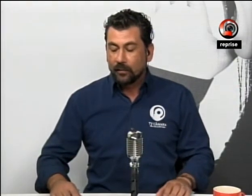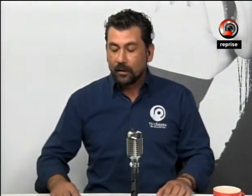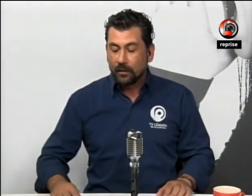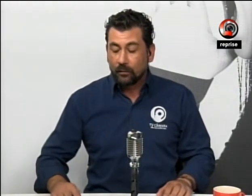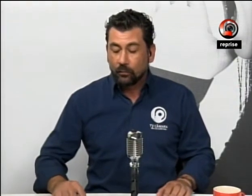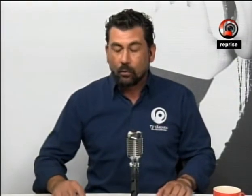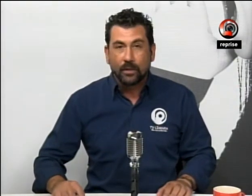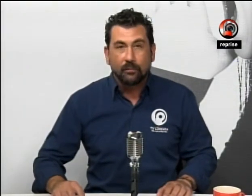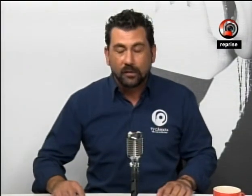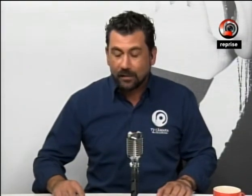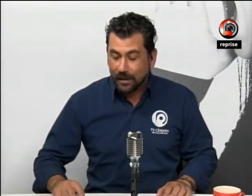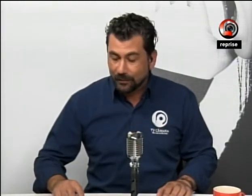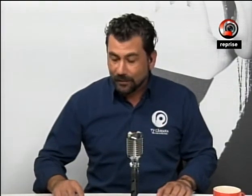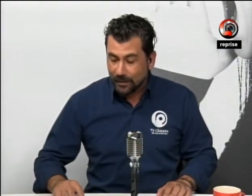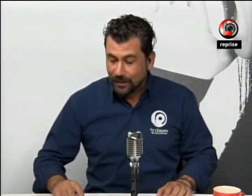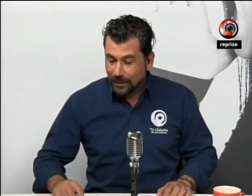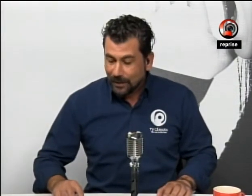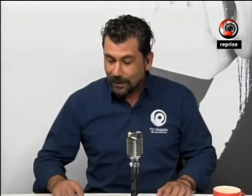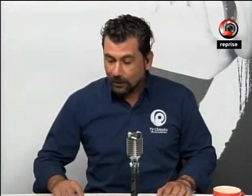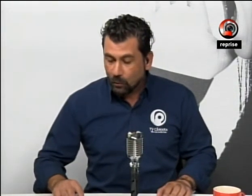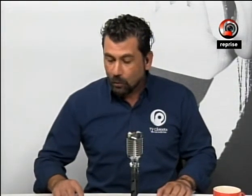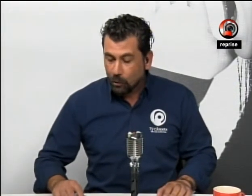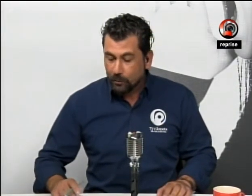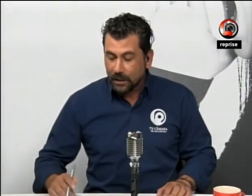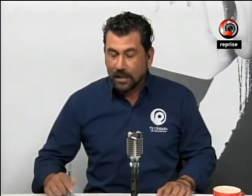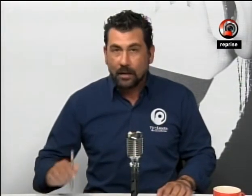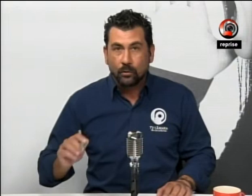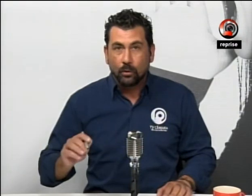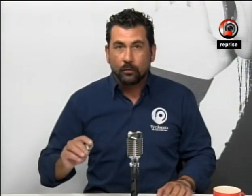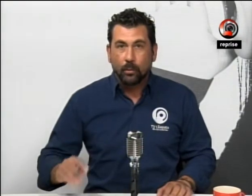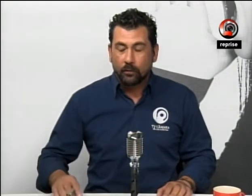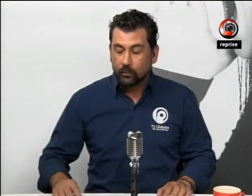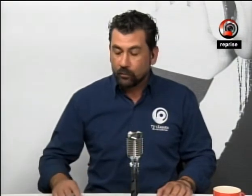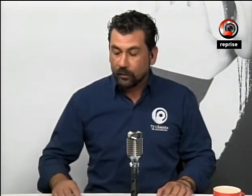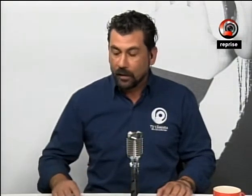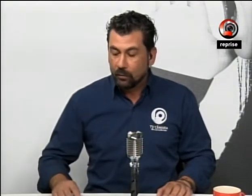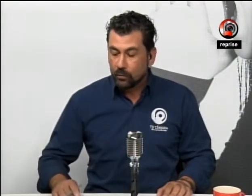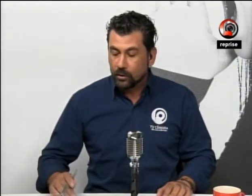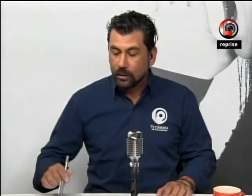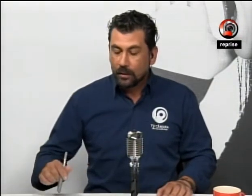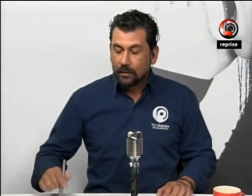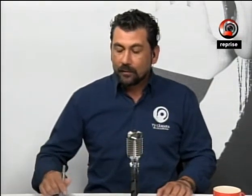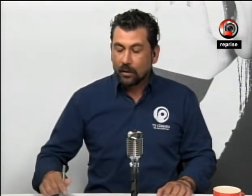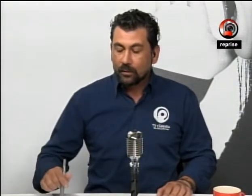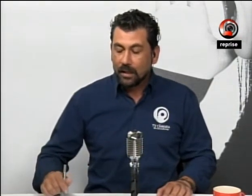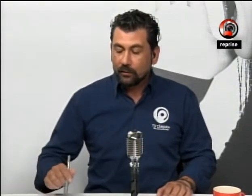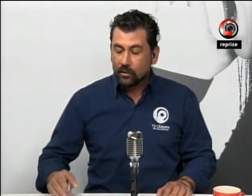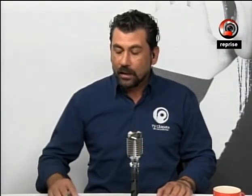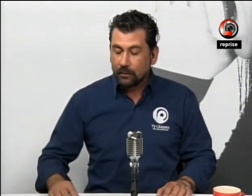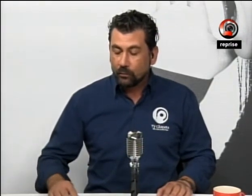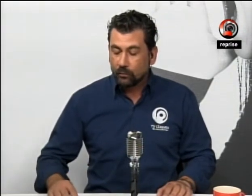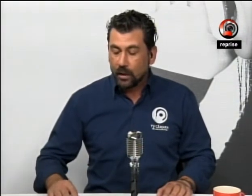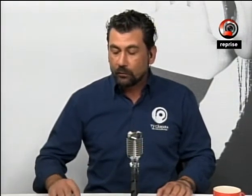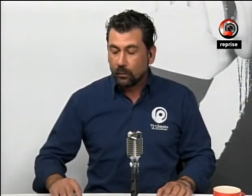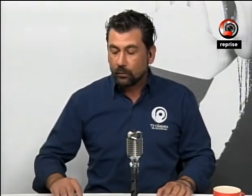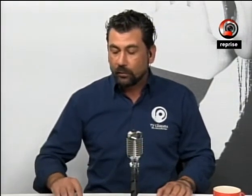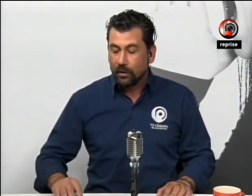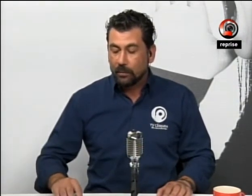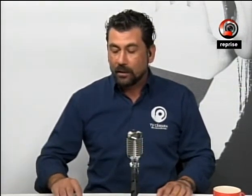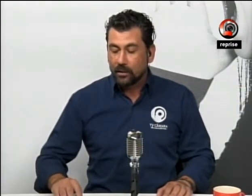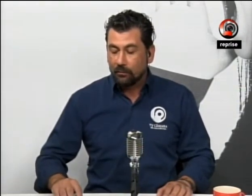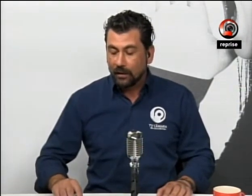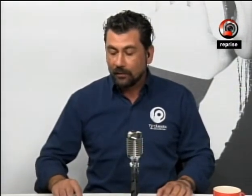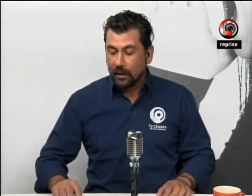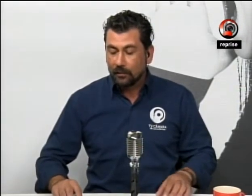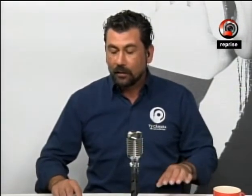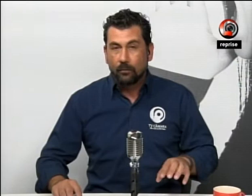primeiramente as crianças com deficiência e comorbidade. 2 postos de saúde estão destinados